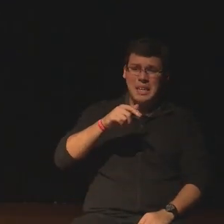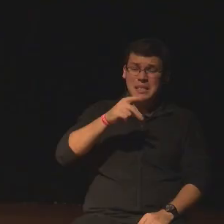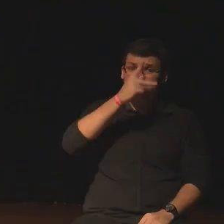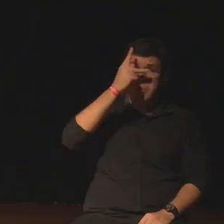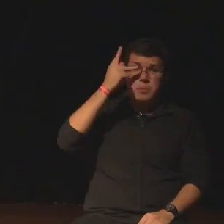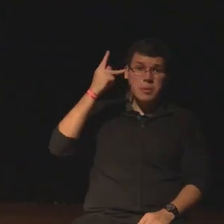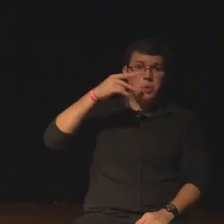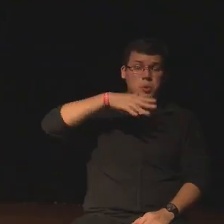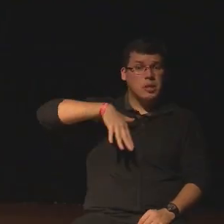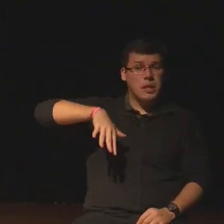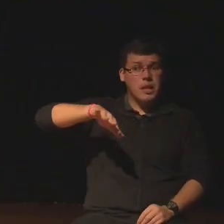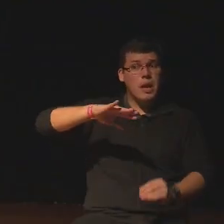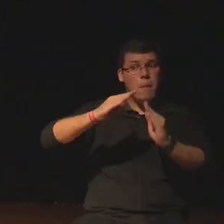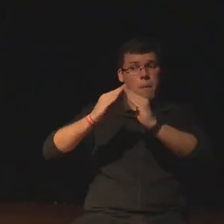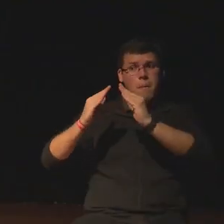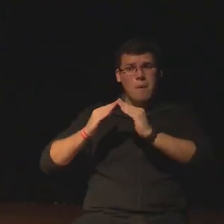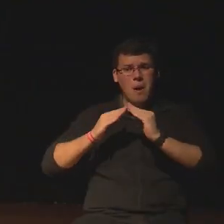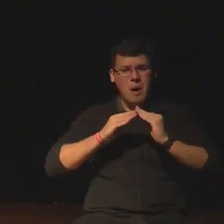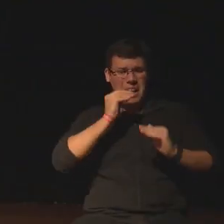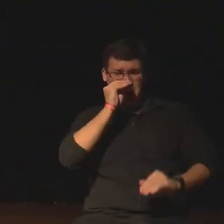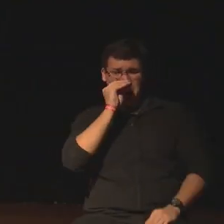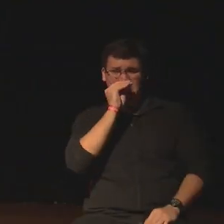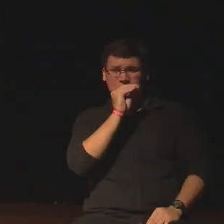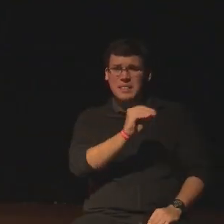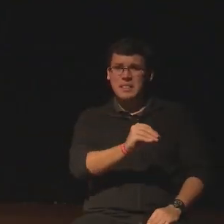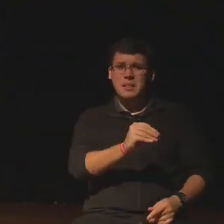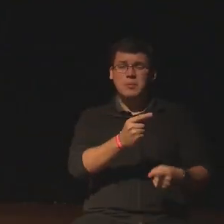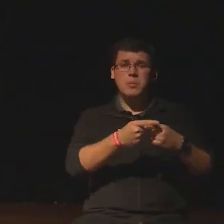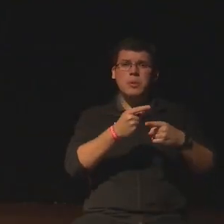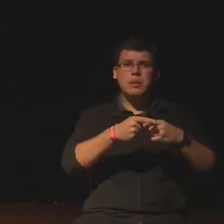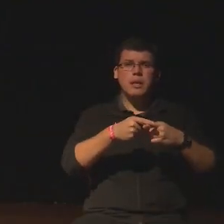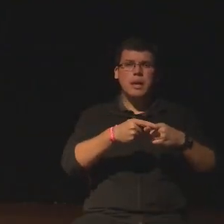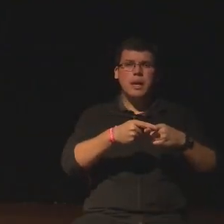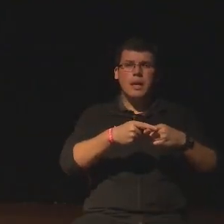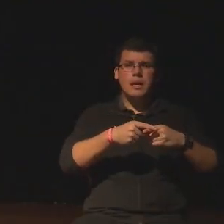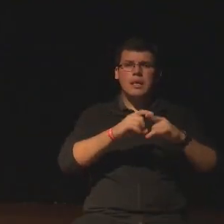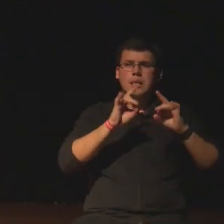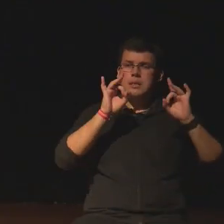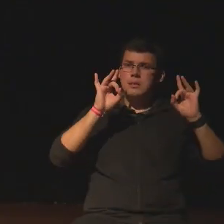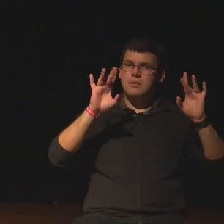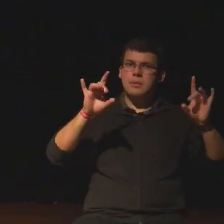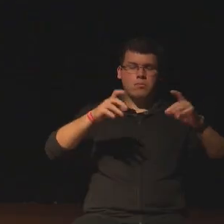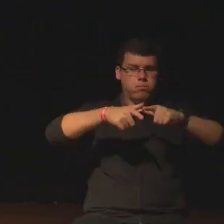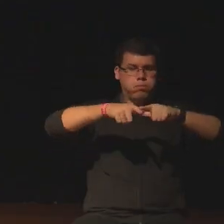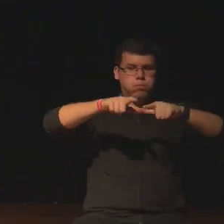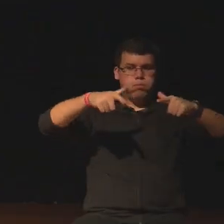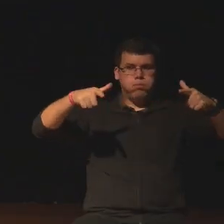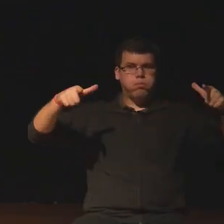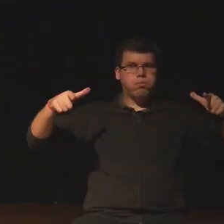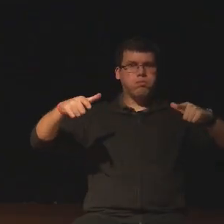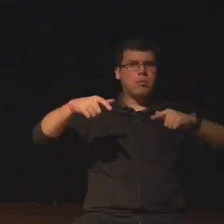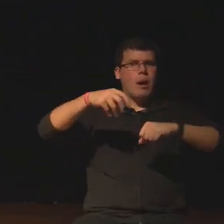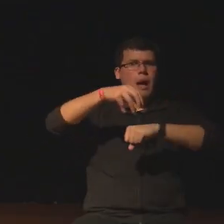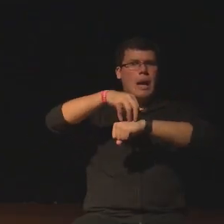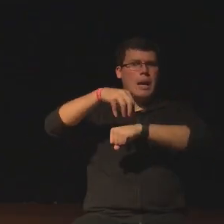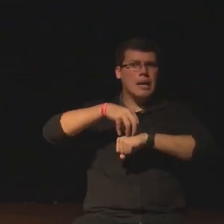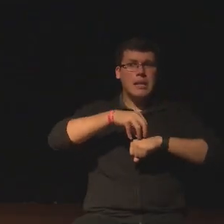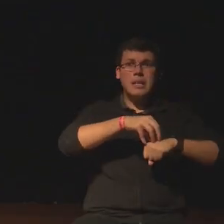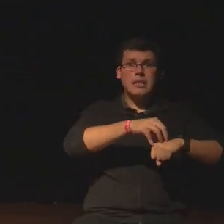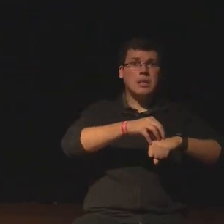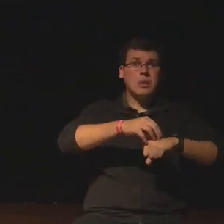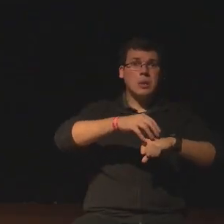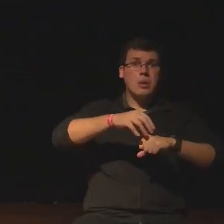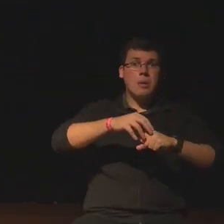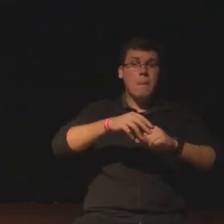Pela centralidade da Paulista, pelo simbolismo da Paulista, pela grandiosidade da Paulista. A Paulista é de todo mundo, e é certo